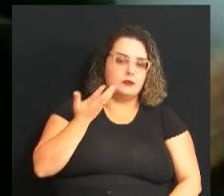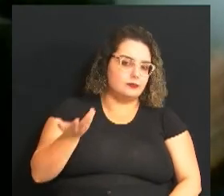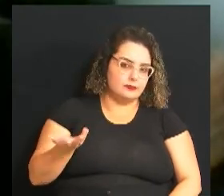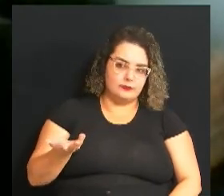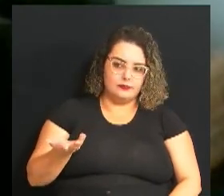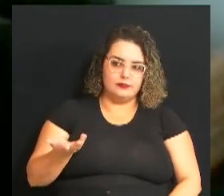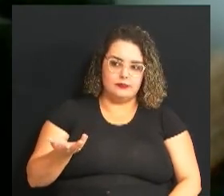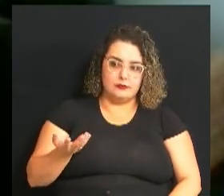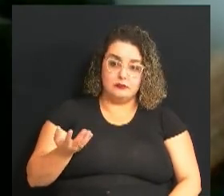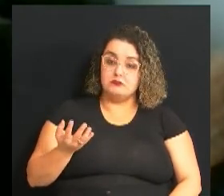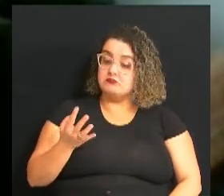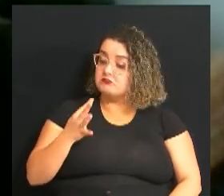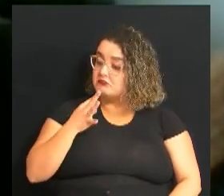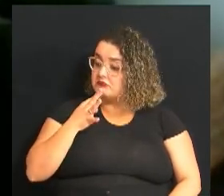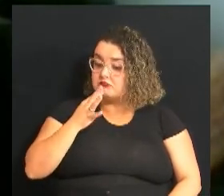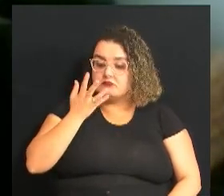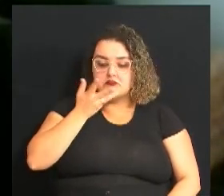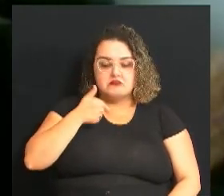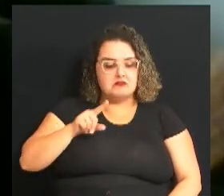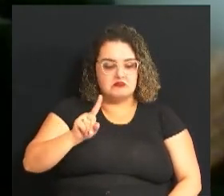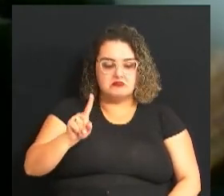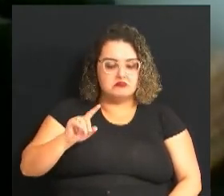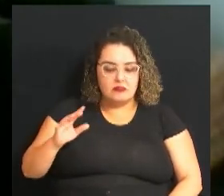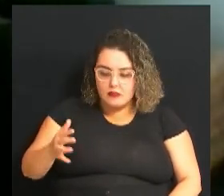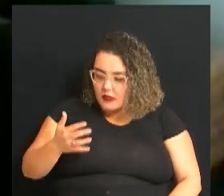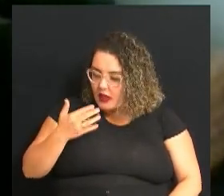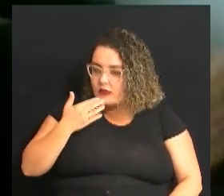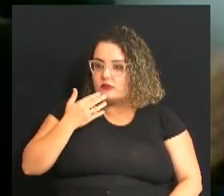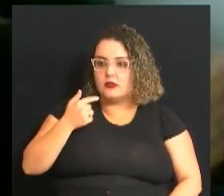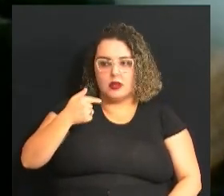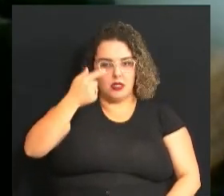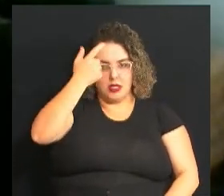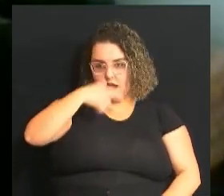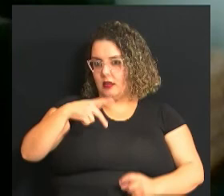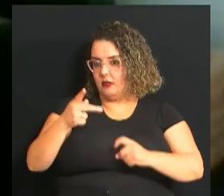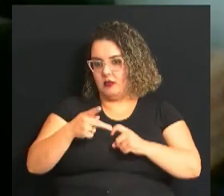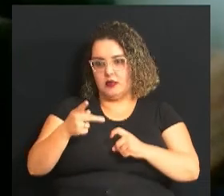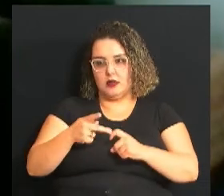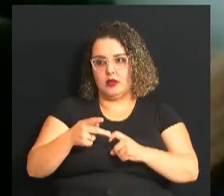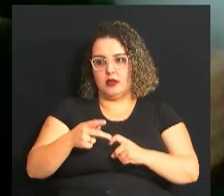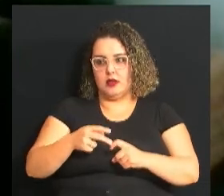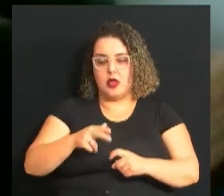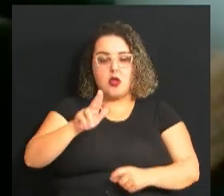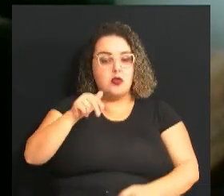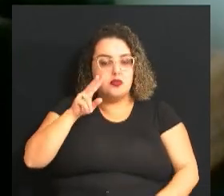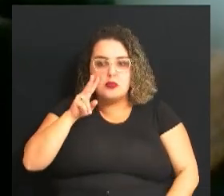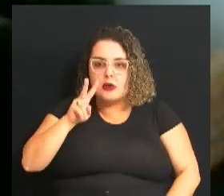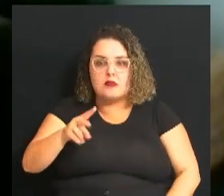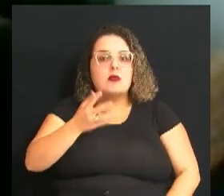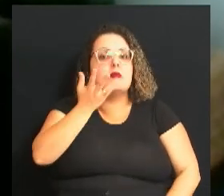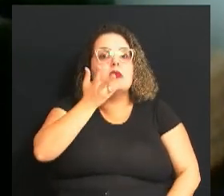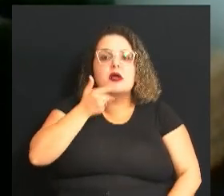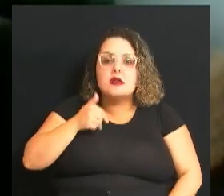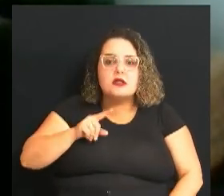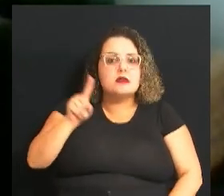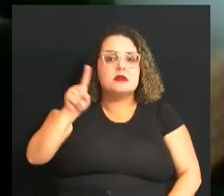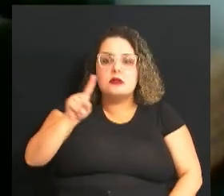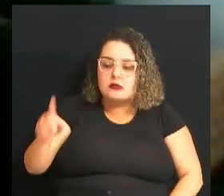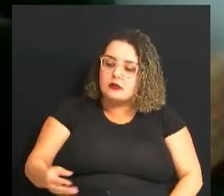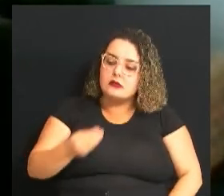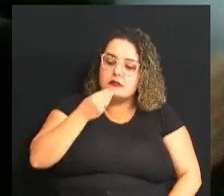conhecer alguma. Eu confesso que, como pediatra, eu nunca vi uma criança que não põe a mão na boca. Tá?